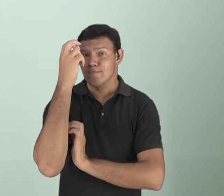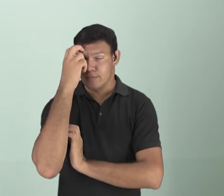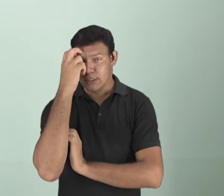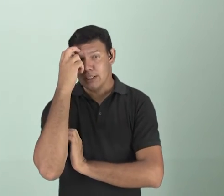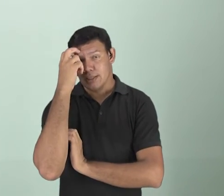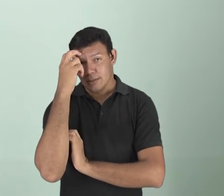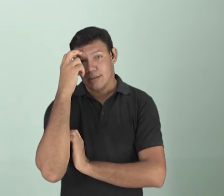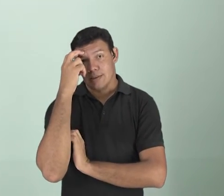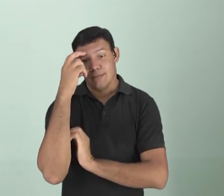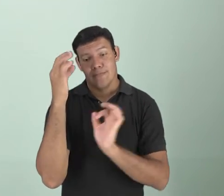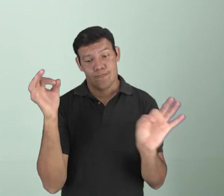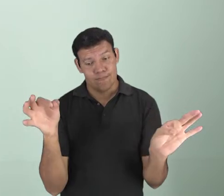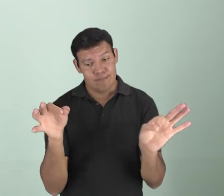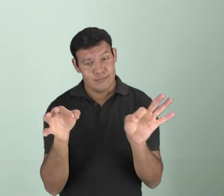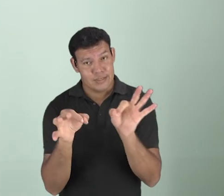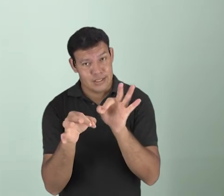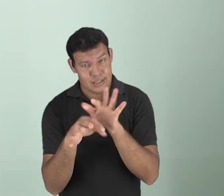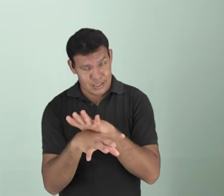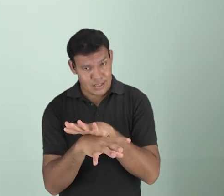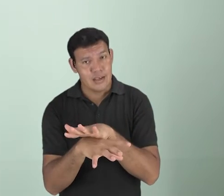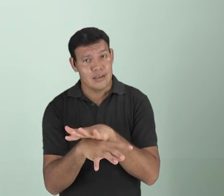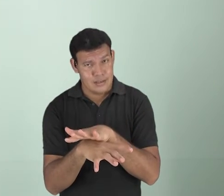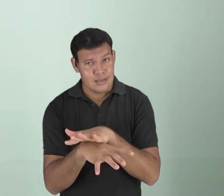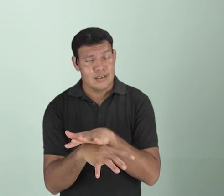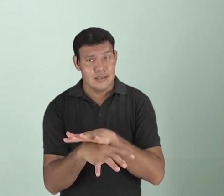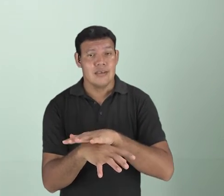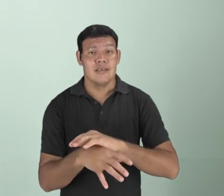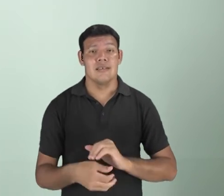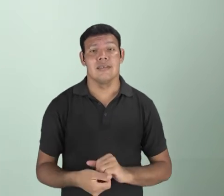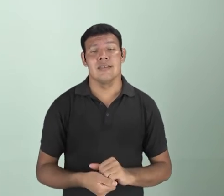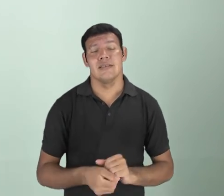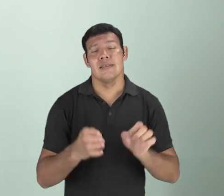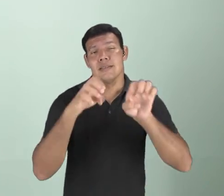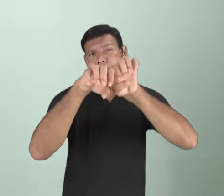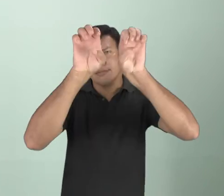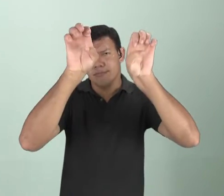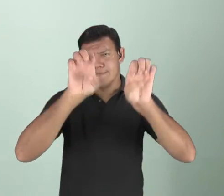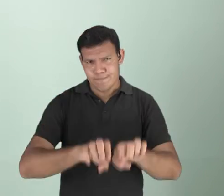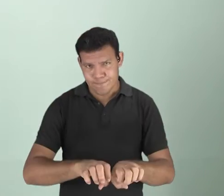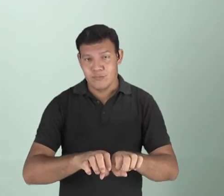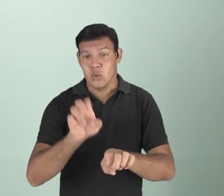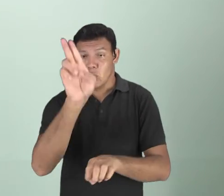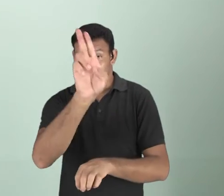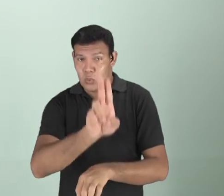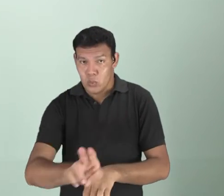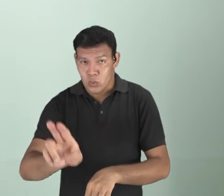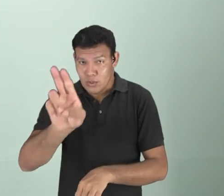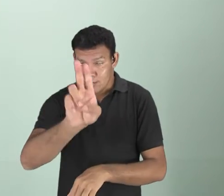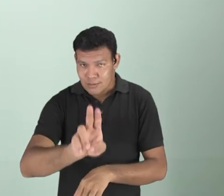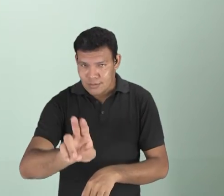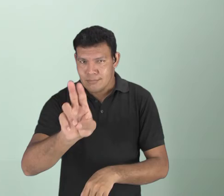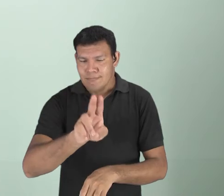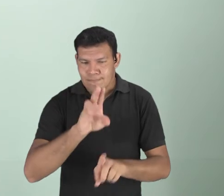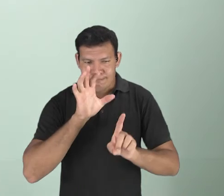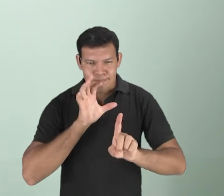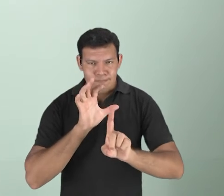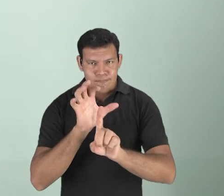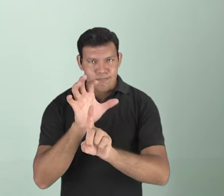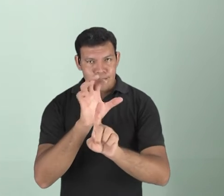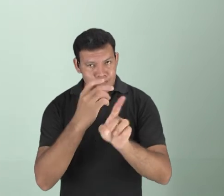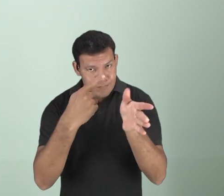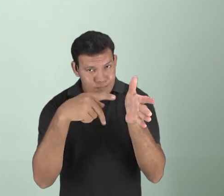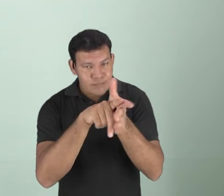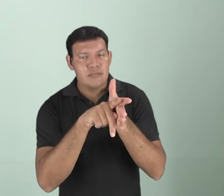assim, quando efetivada, quando toda essa estrutura que ela é utilizada para nos